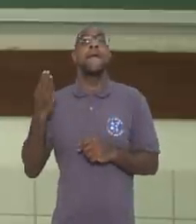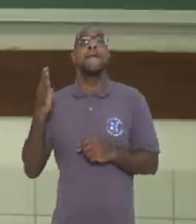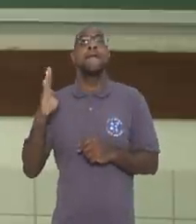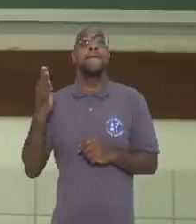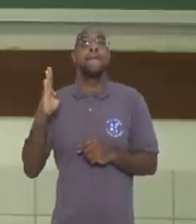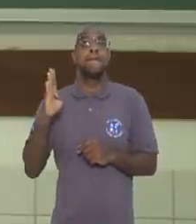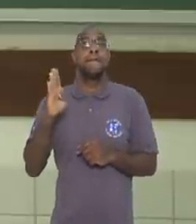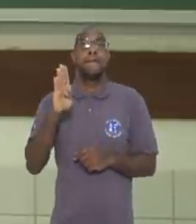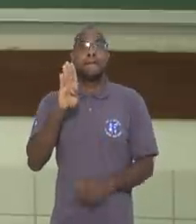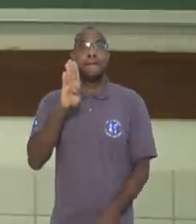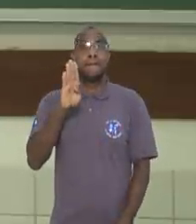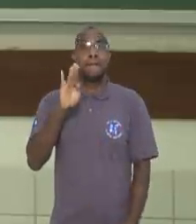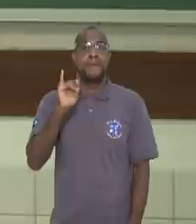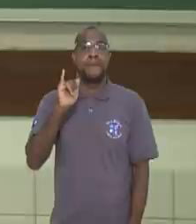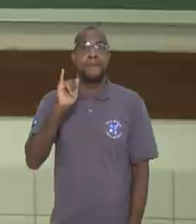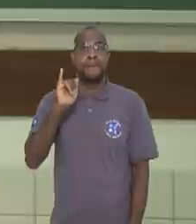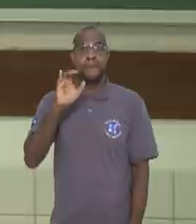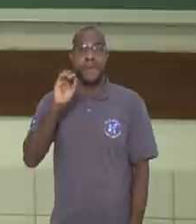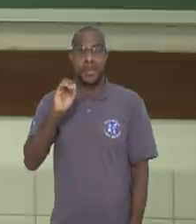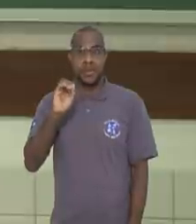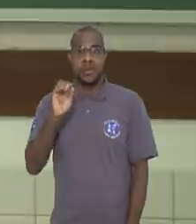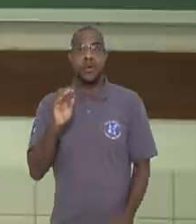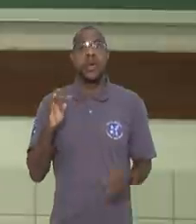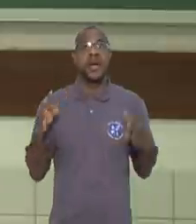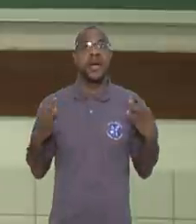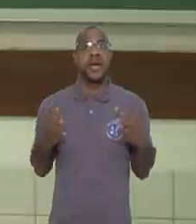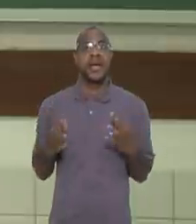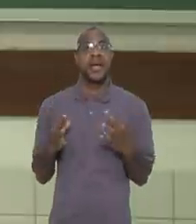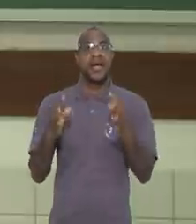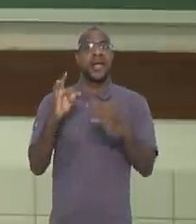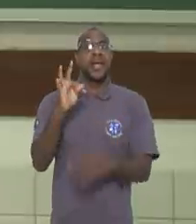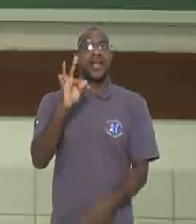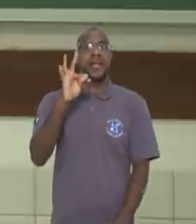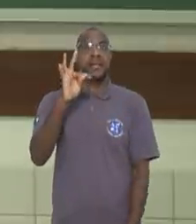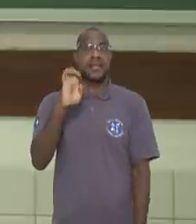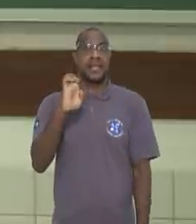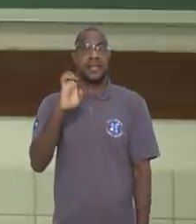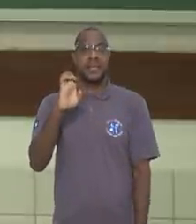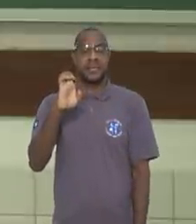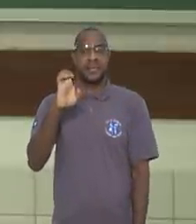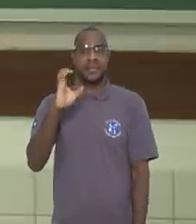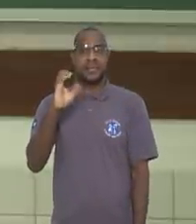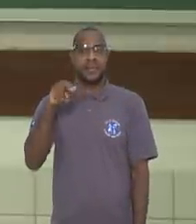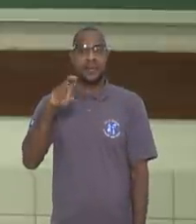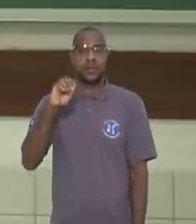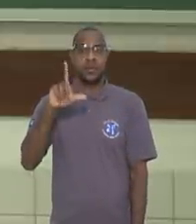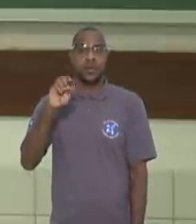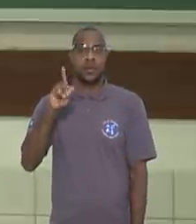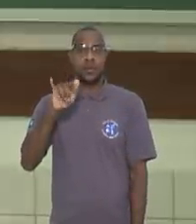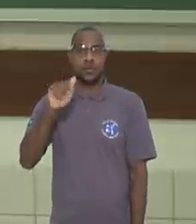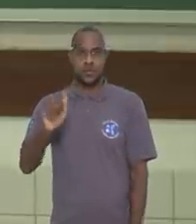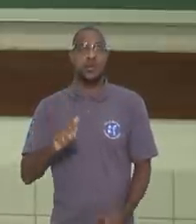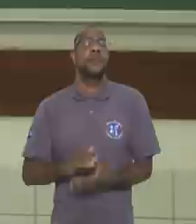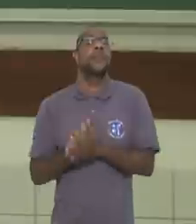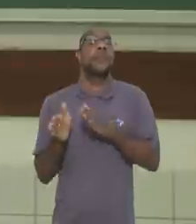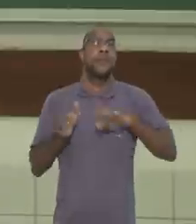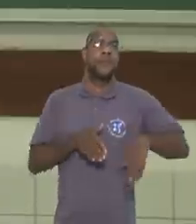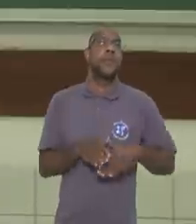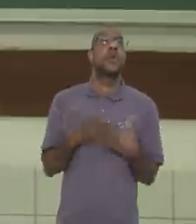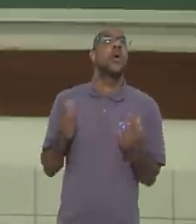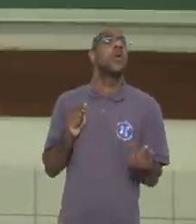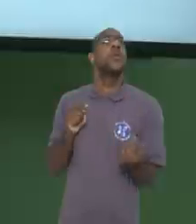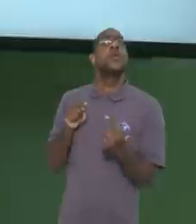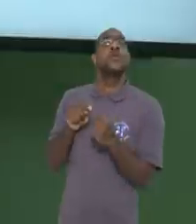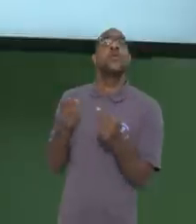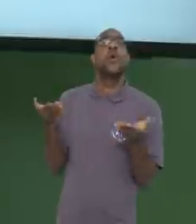DNA? Hoje a gente vai falar de algumas outras técnicas que envolvem aquelas também, né? Então, de vez em quando aparece uma daquelas palavrinhas. Então, quais são os